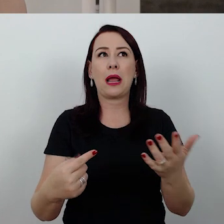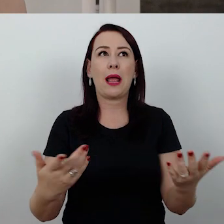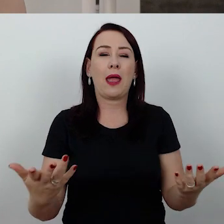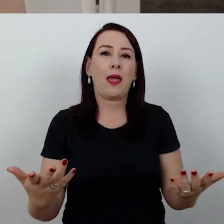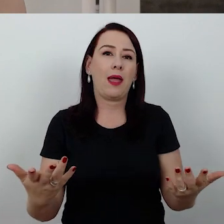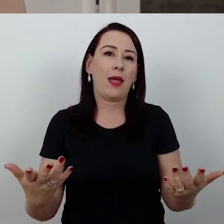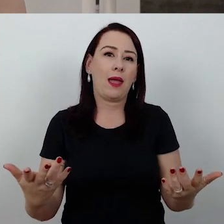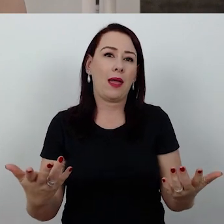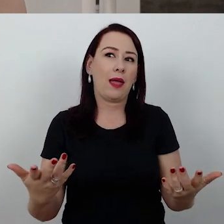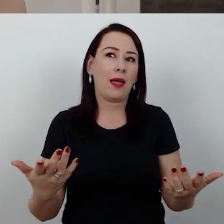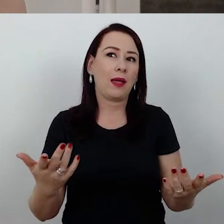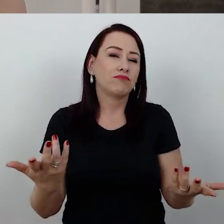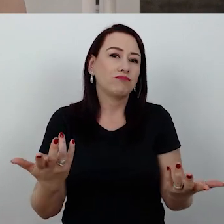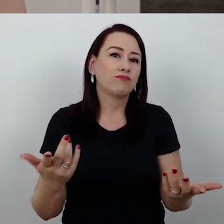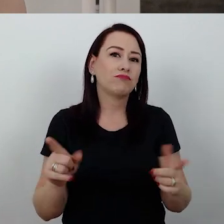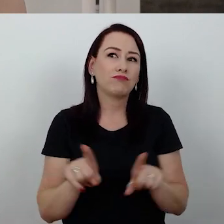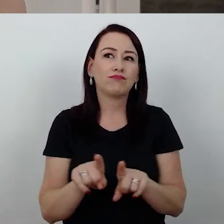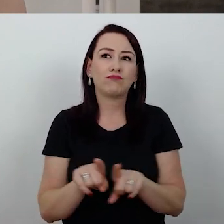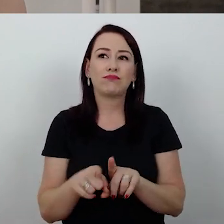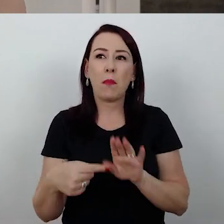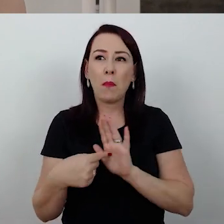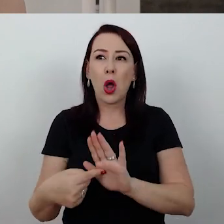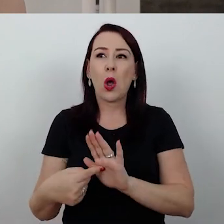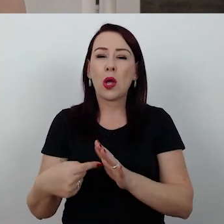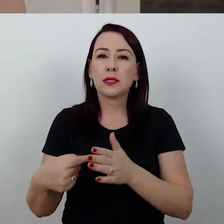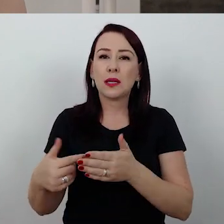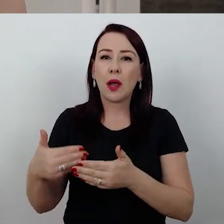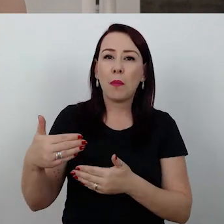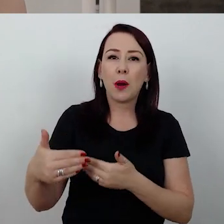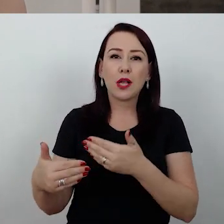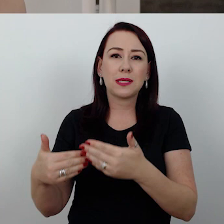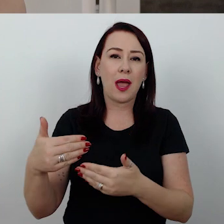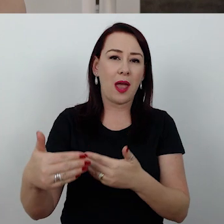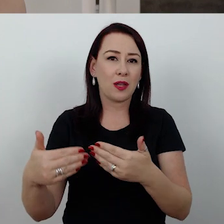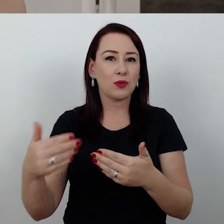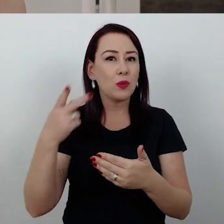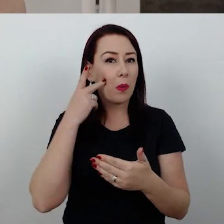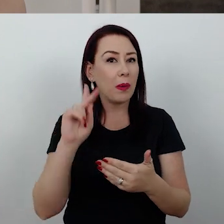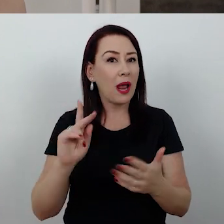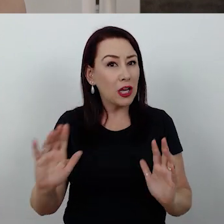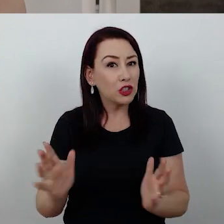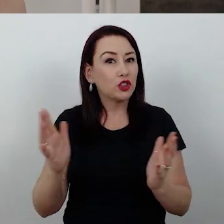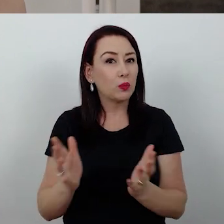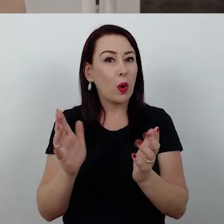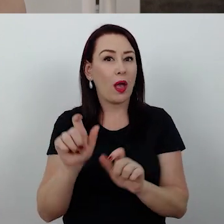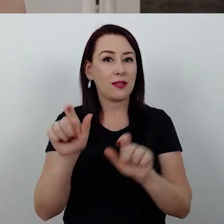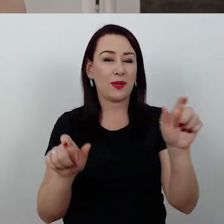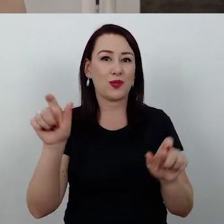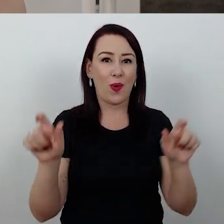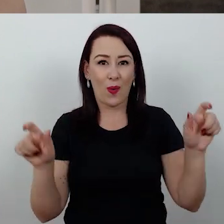não vou falar uma ferramenta, né? Mas é um processo de você estimular as pessoas